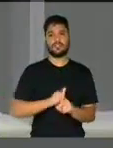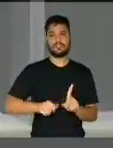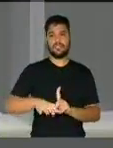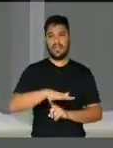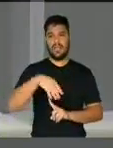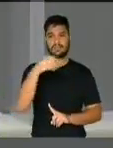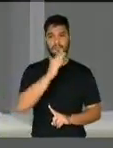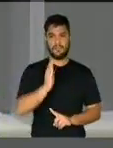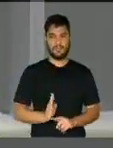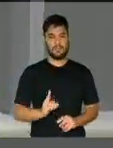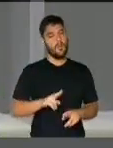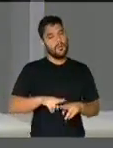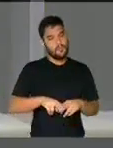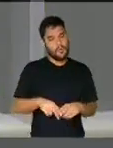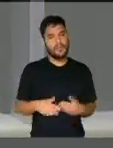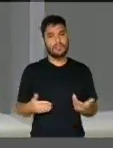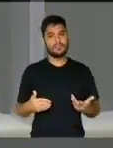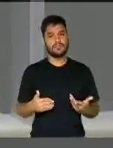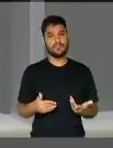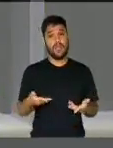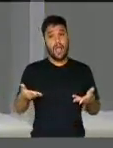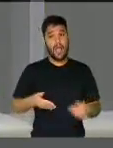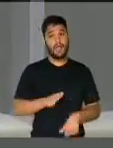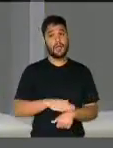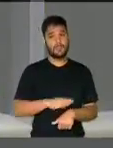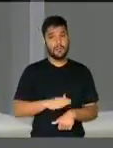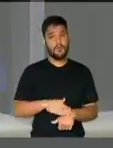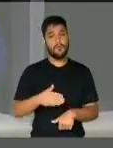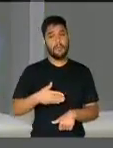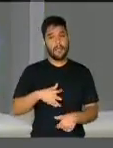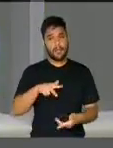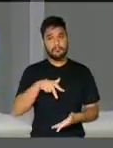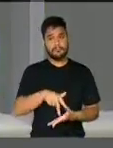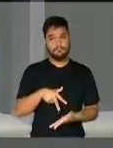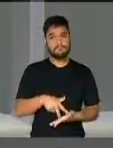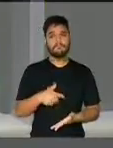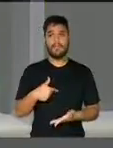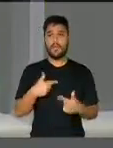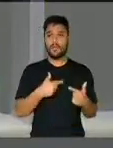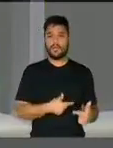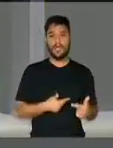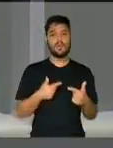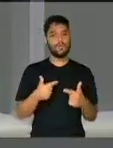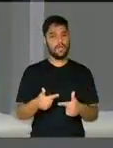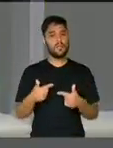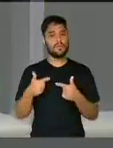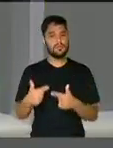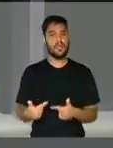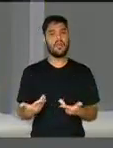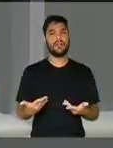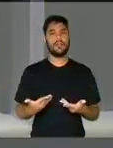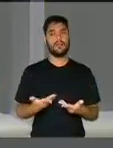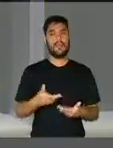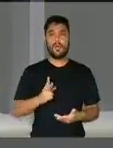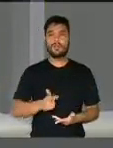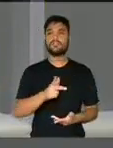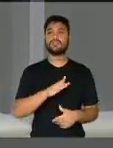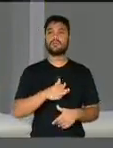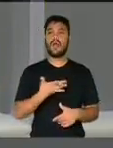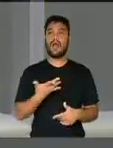brasileiro. Então, nesse sentido, nesse momento que nós estamos aqui lutando para manter um instrumento